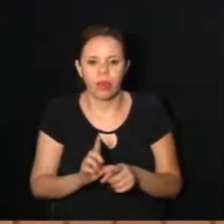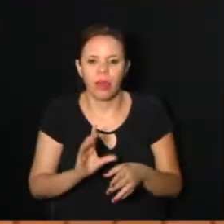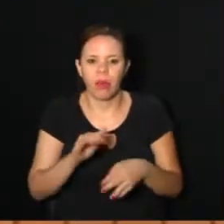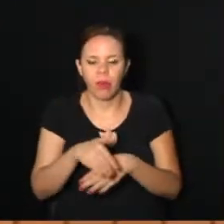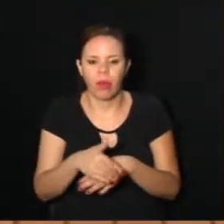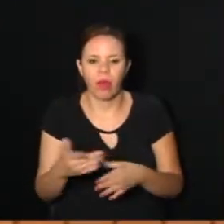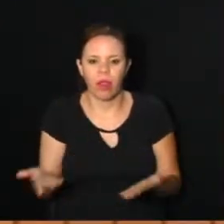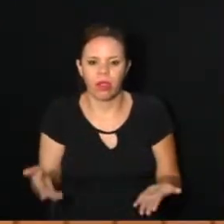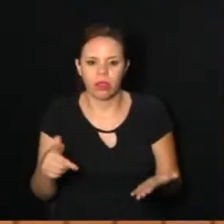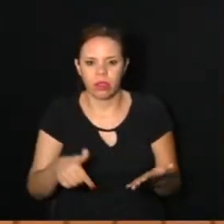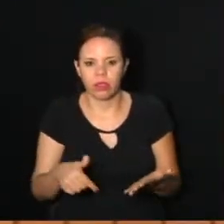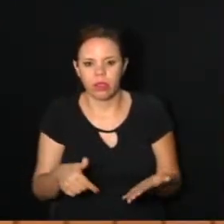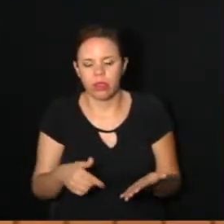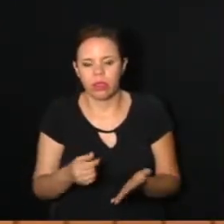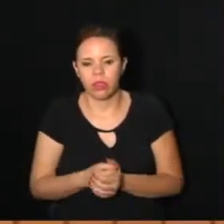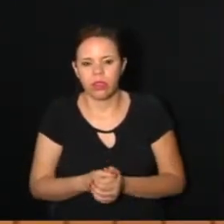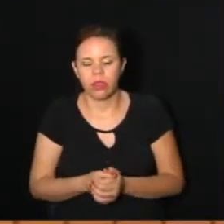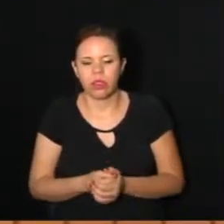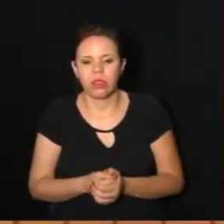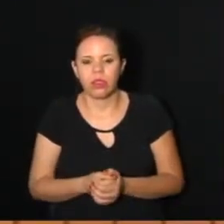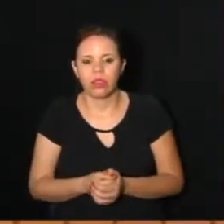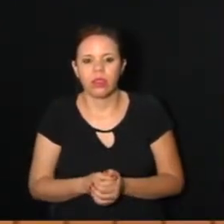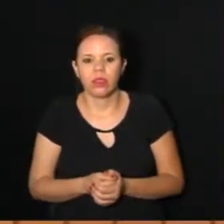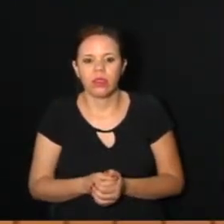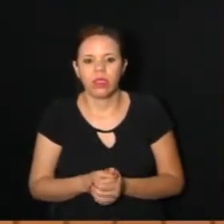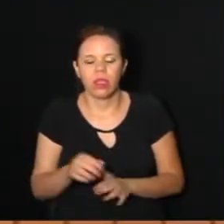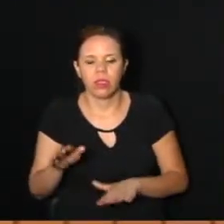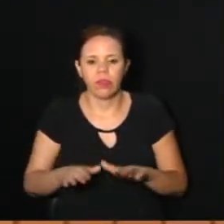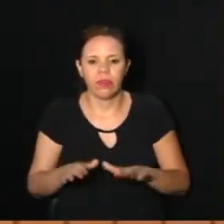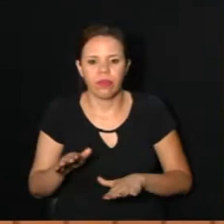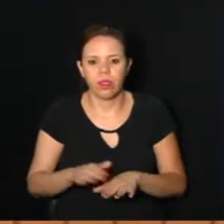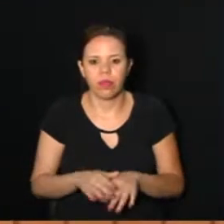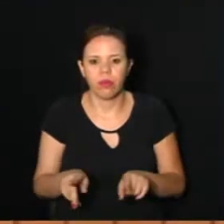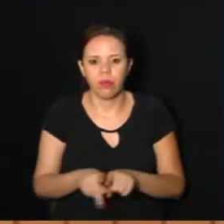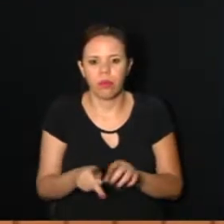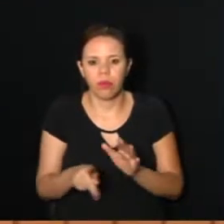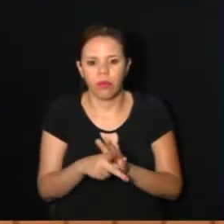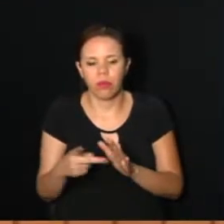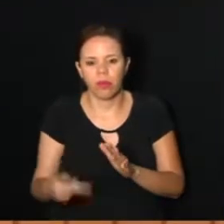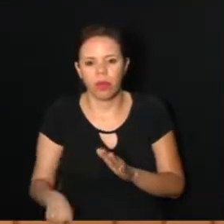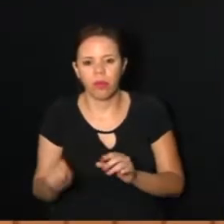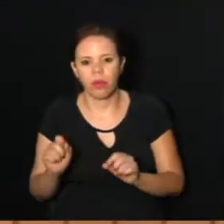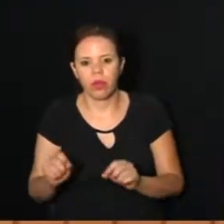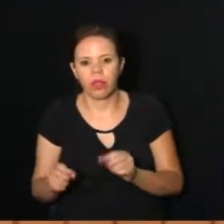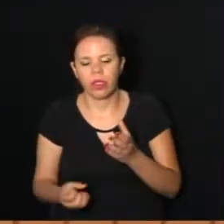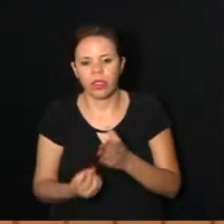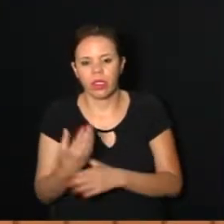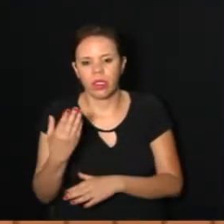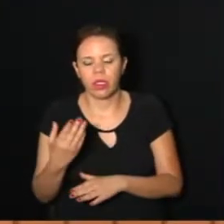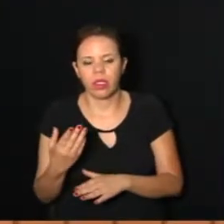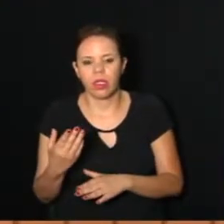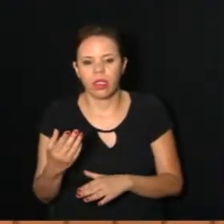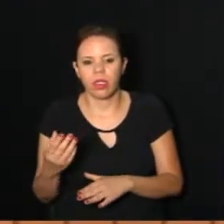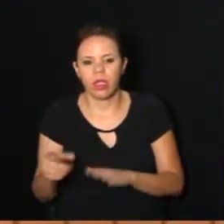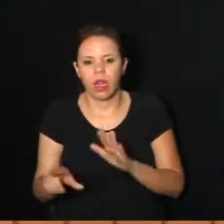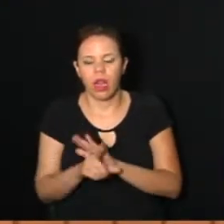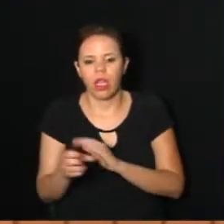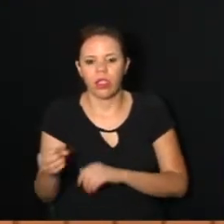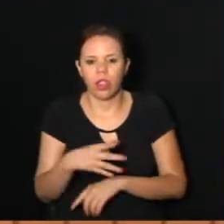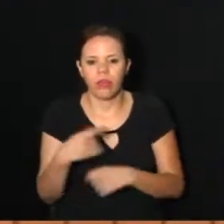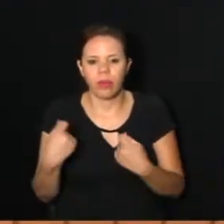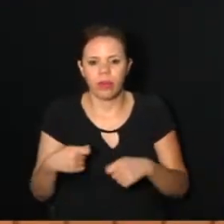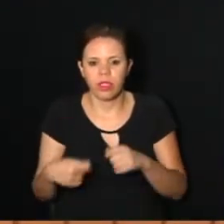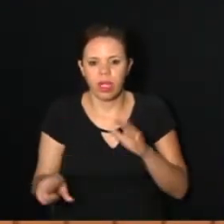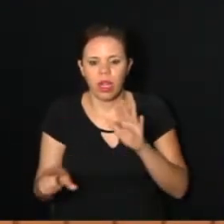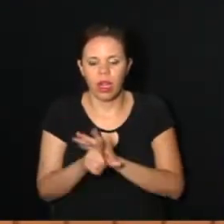Câmara, porque, às vezes, a própria Câmara, sem se aperceber, cria leis novas. Né? Olha, precisa pôr na